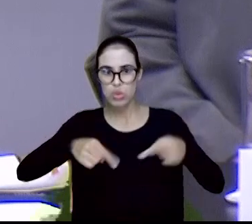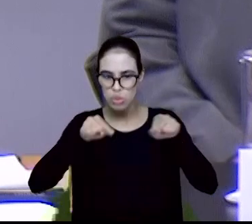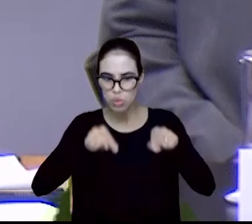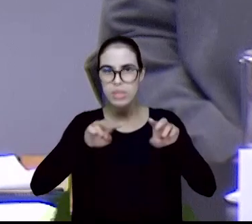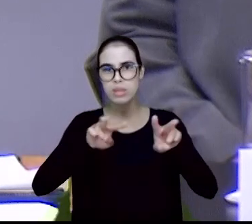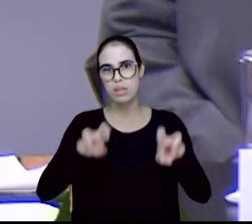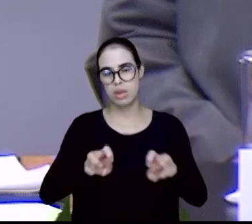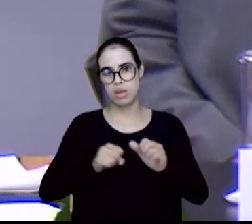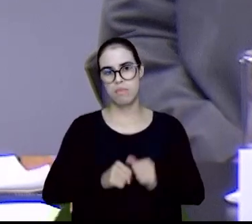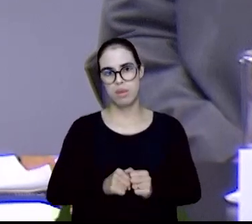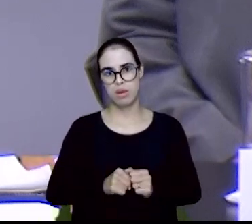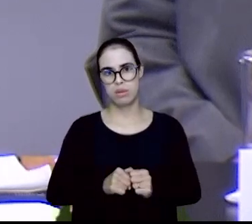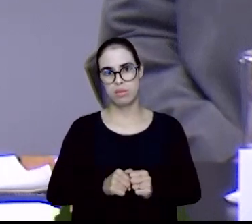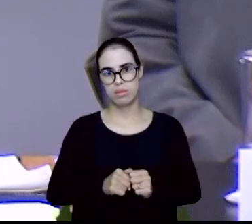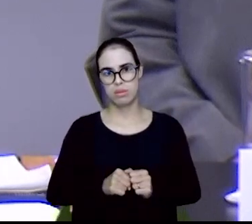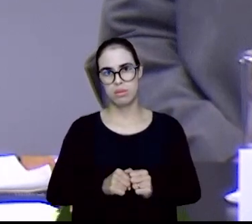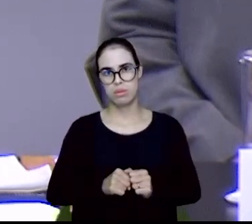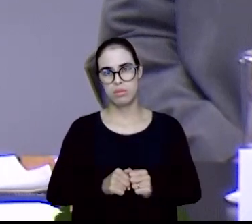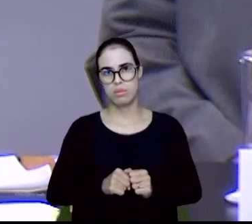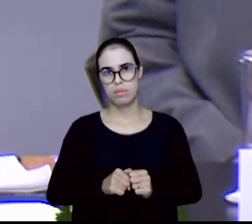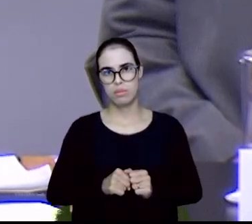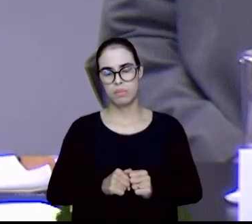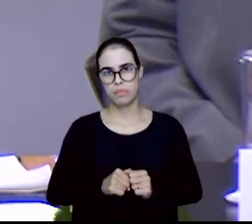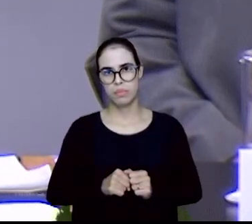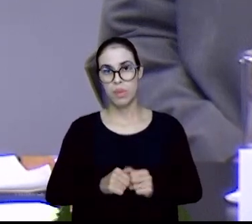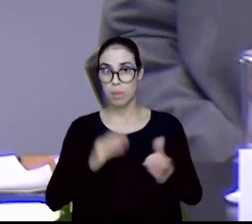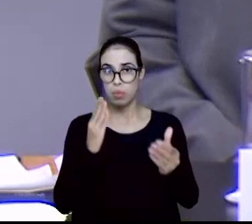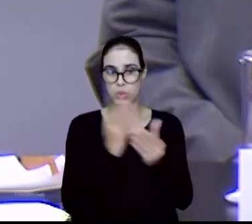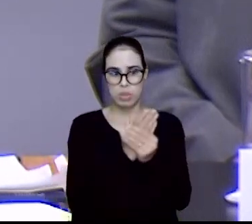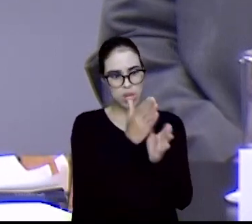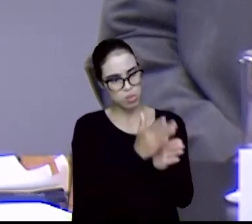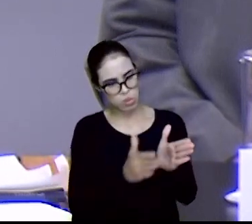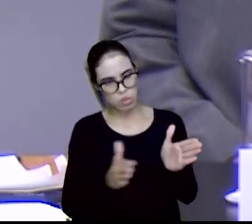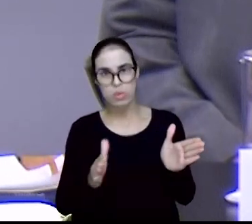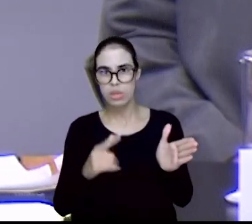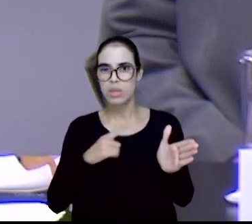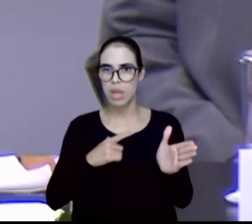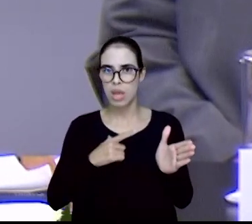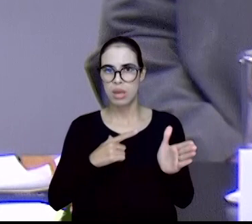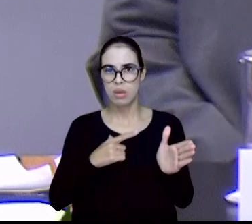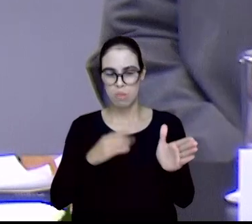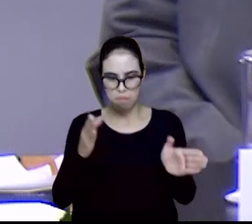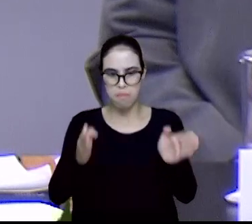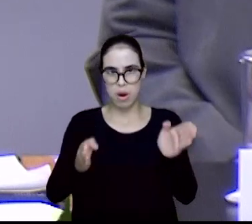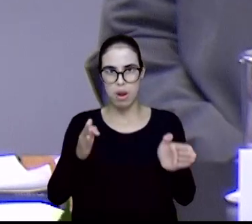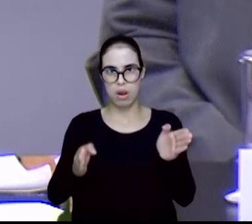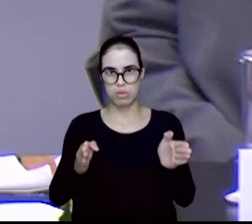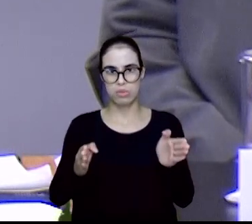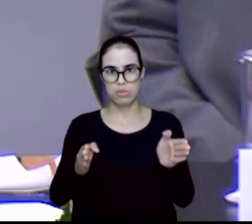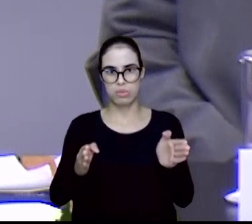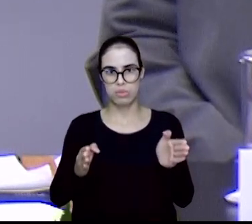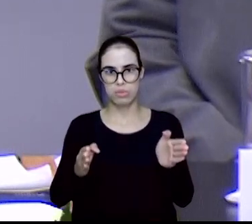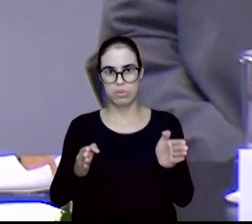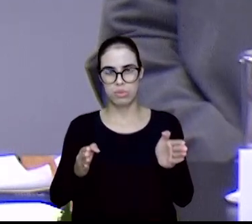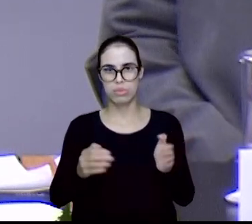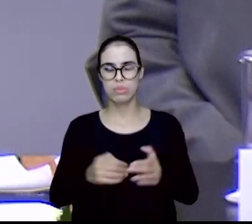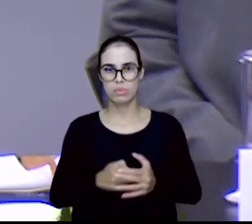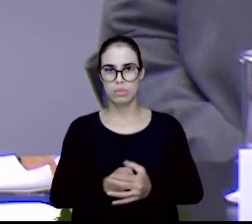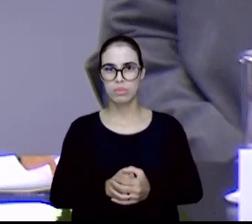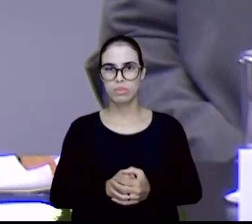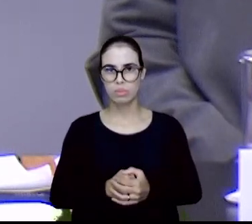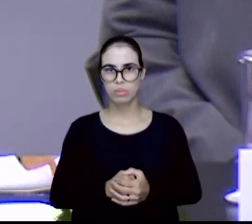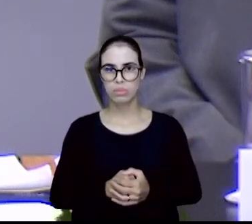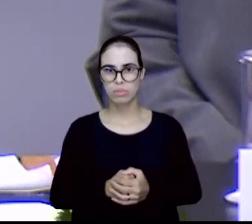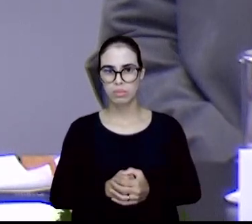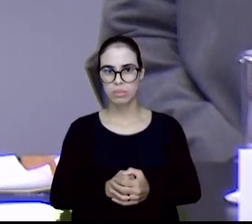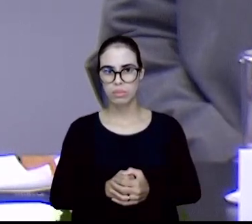recorte ligeiramente diferente da prescrição em geral, mas com recortes. Portanto, a primeira